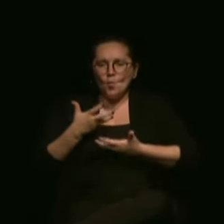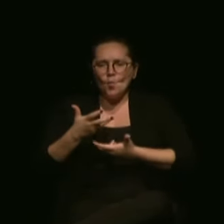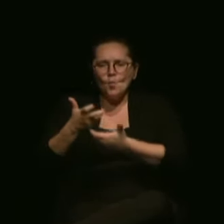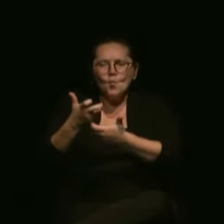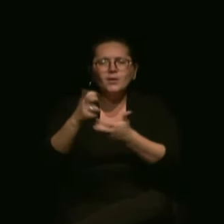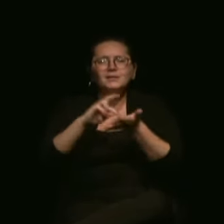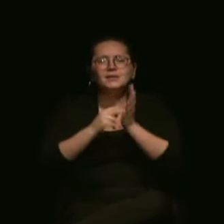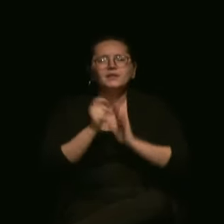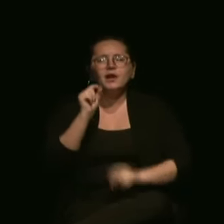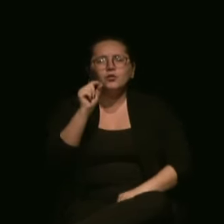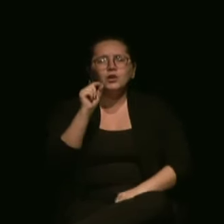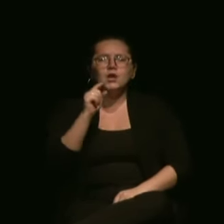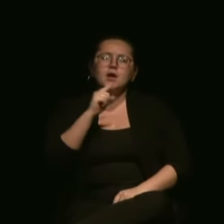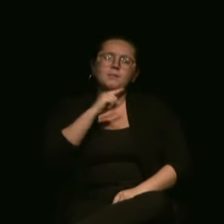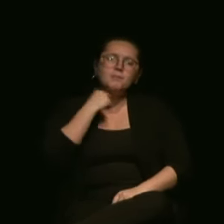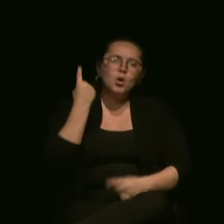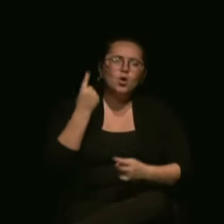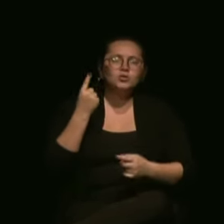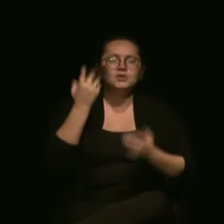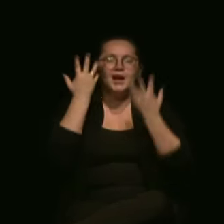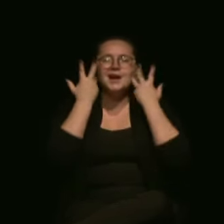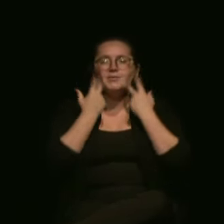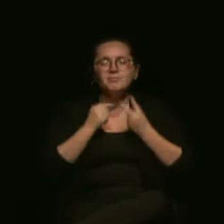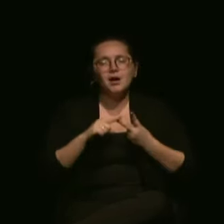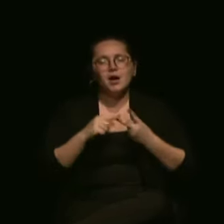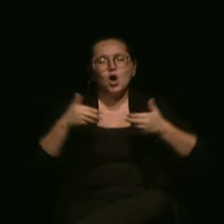fome, representavam morte de animais, enfim,